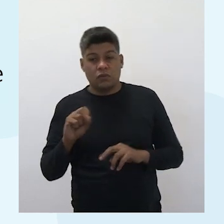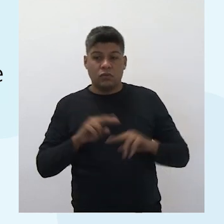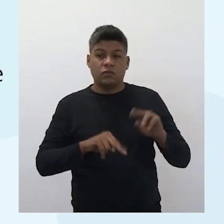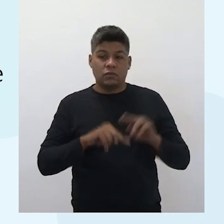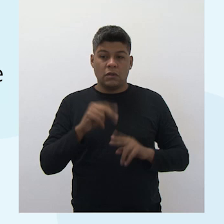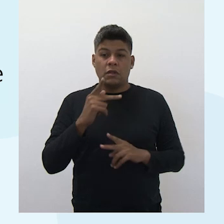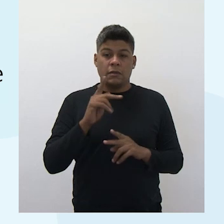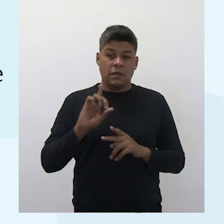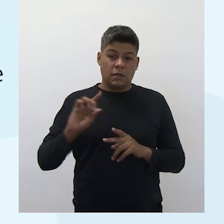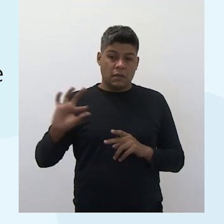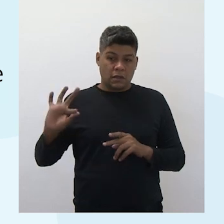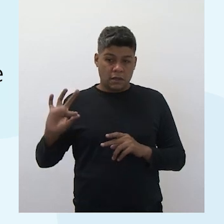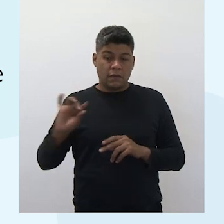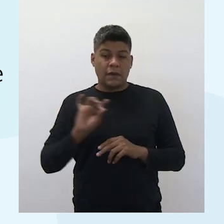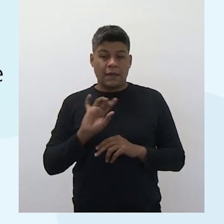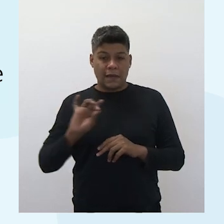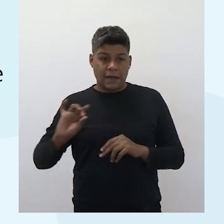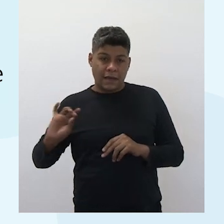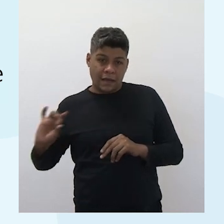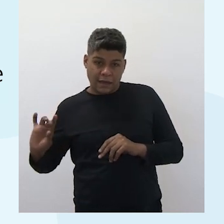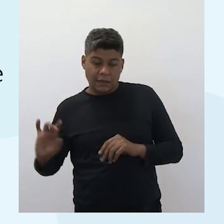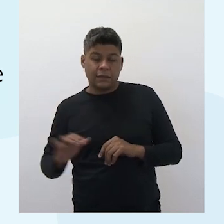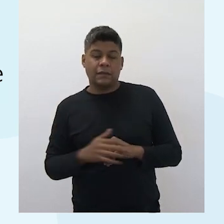em PDF de cada nível